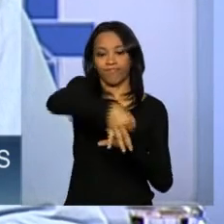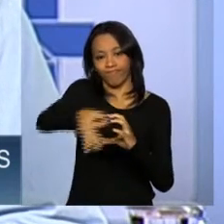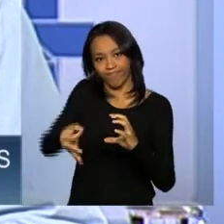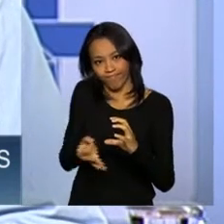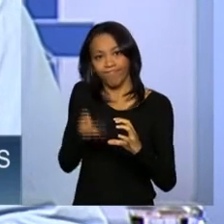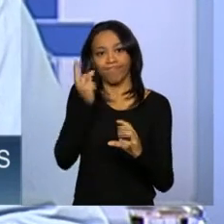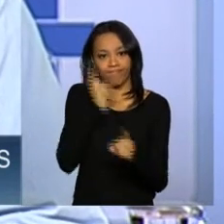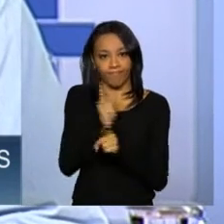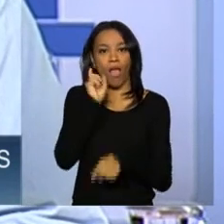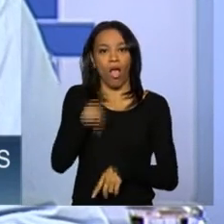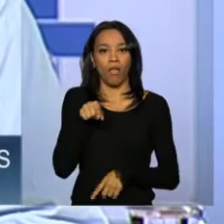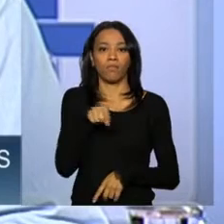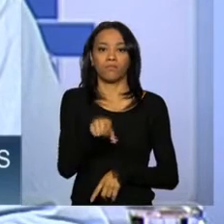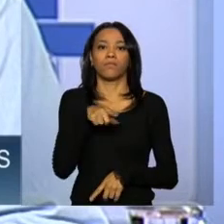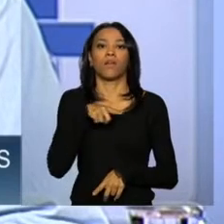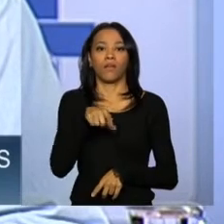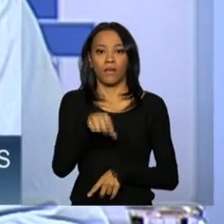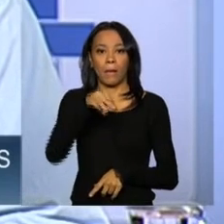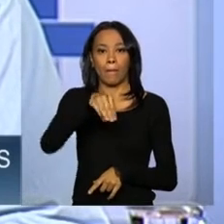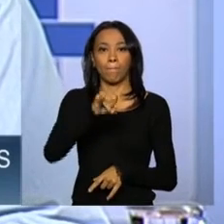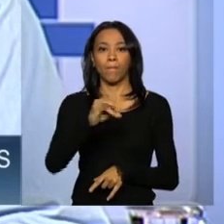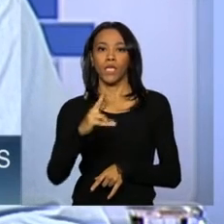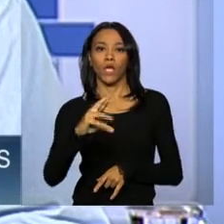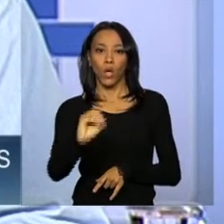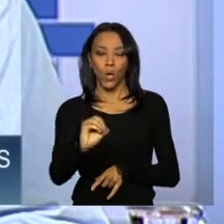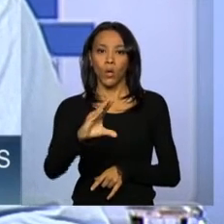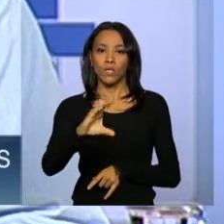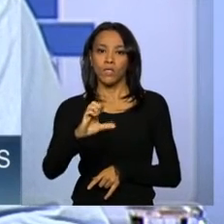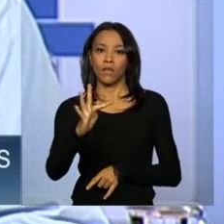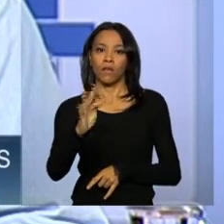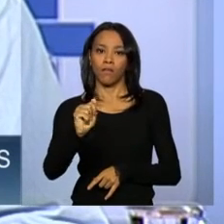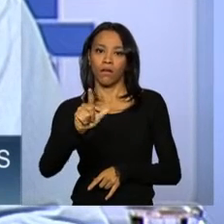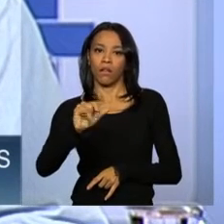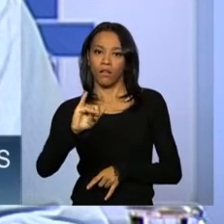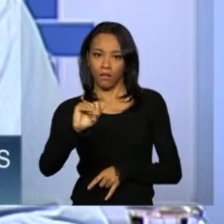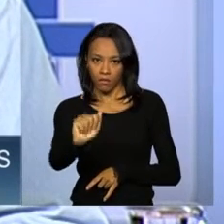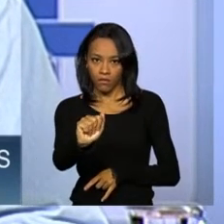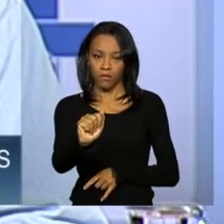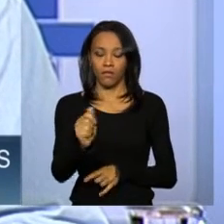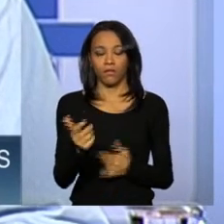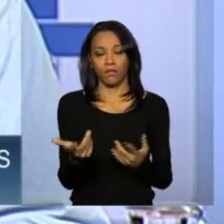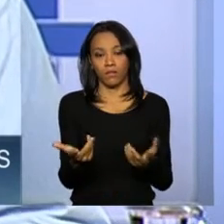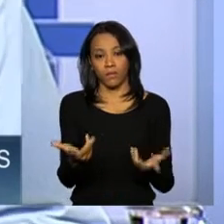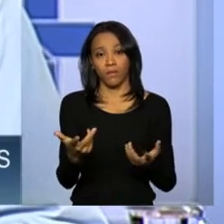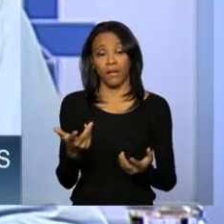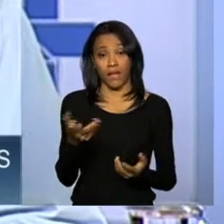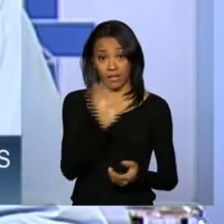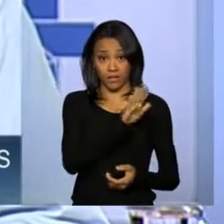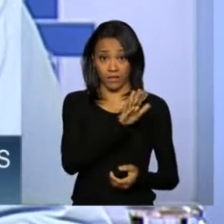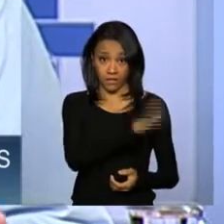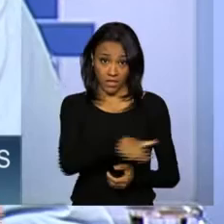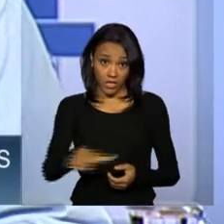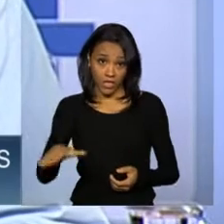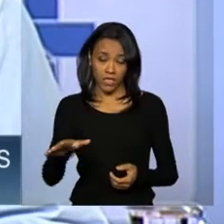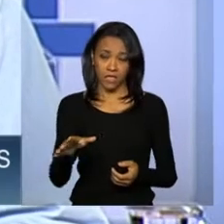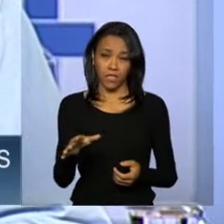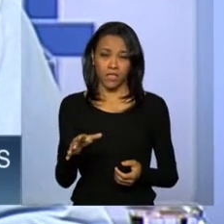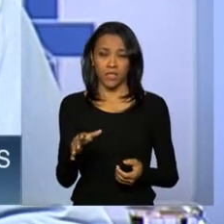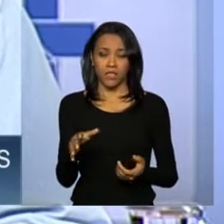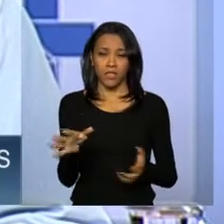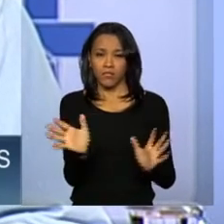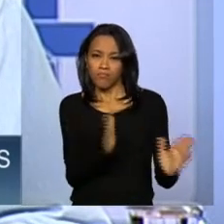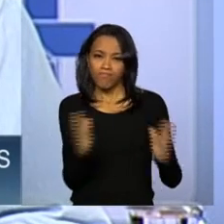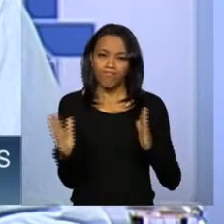Vamos destacar também que aquelas crianças que ficam na faixa entre 32 e